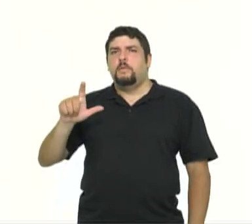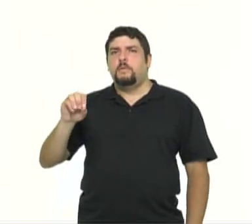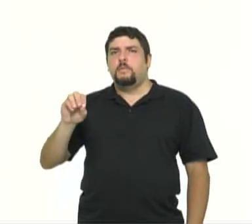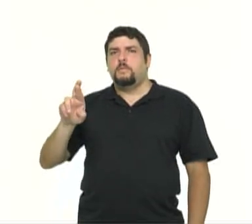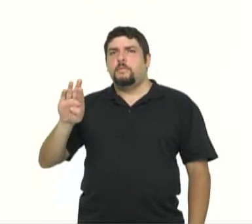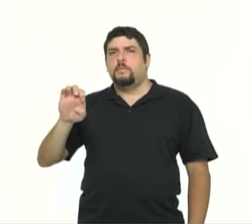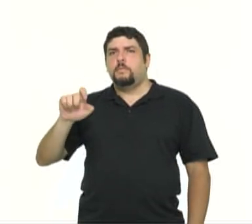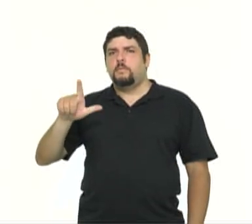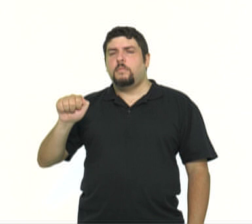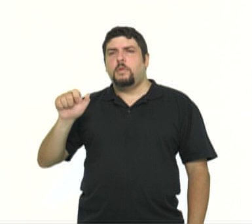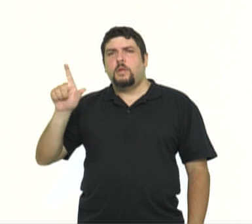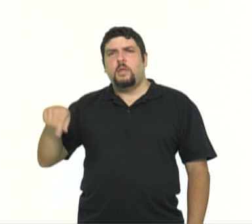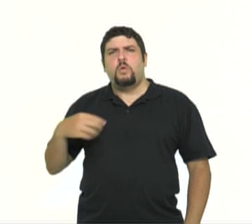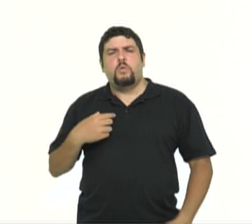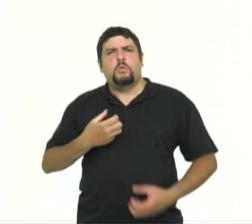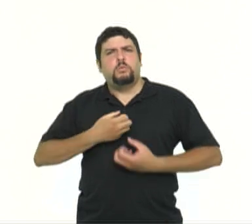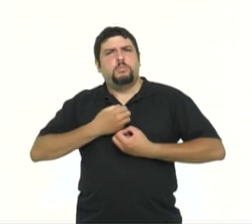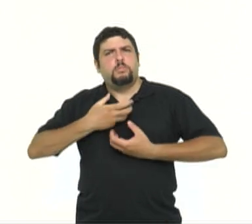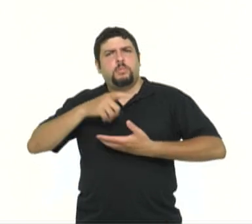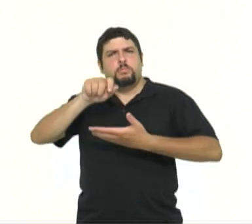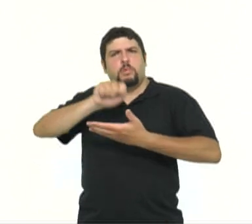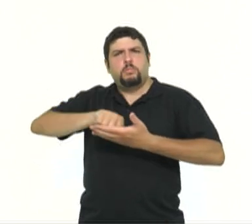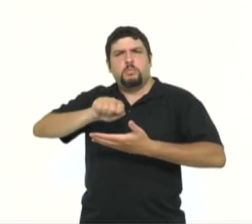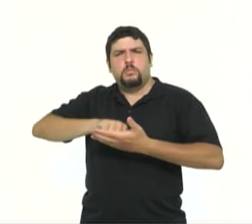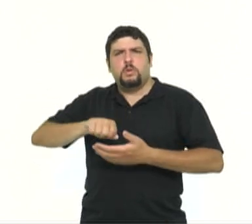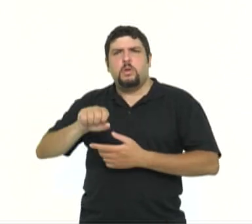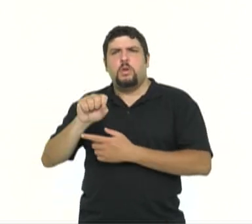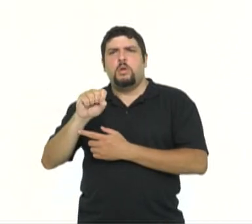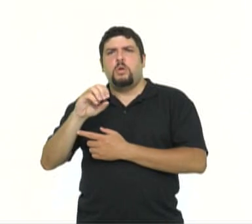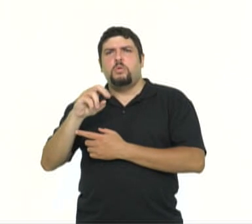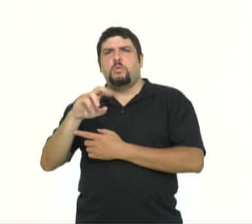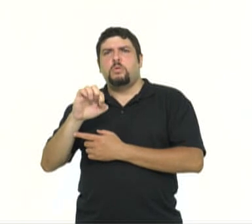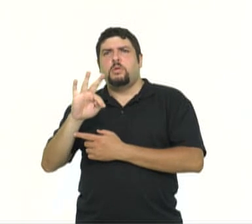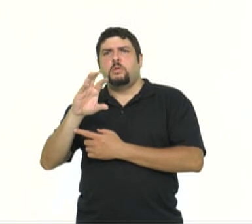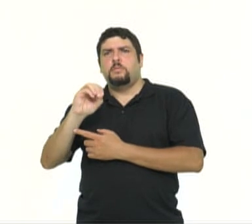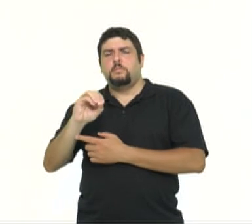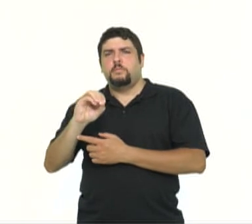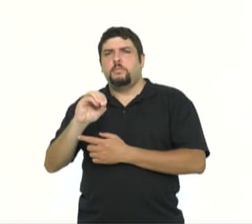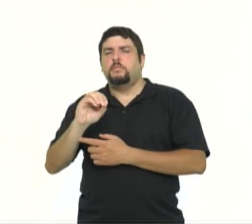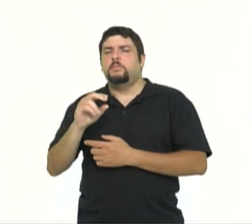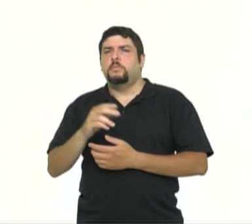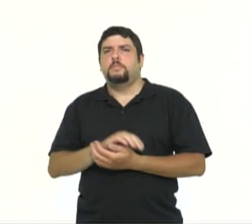sonetista. Vamos conhecer o seu soneto Neurastenia?